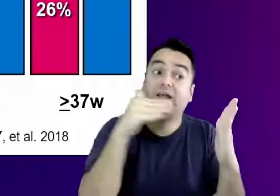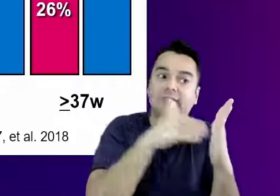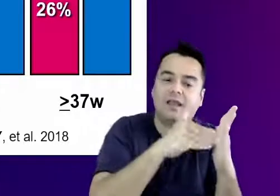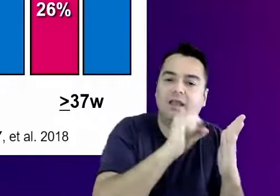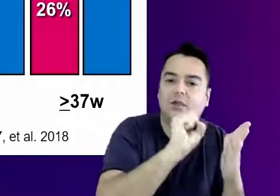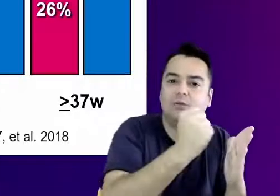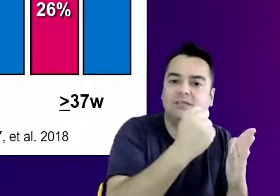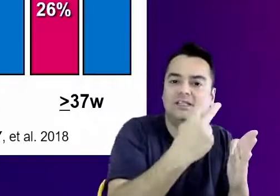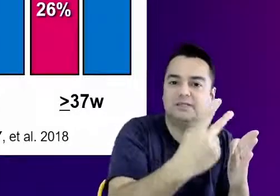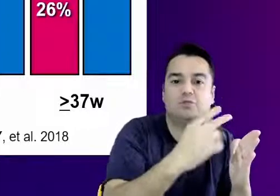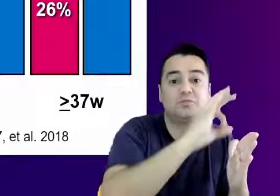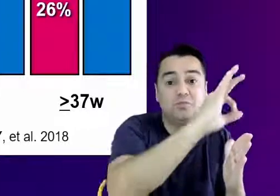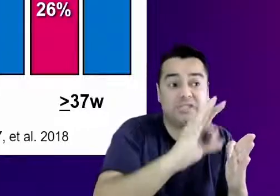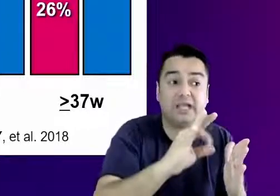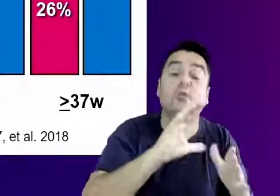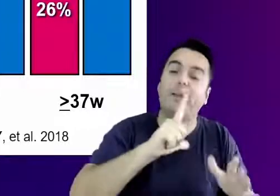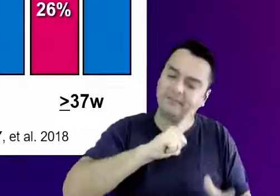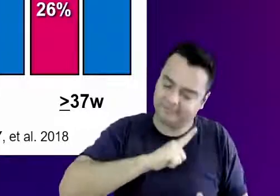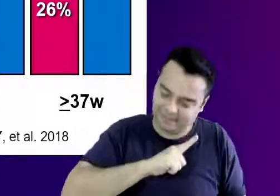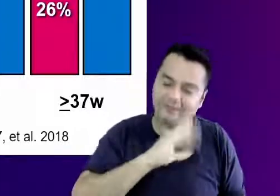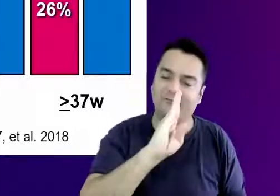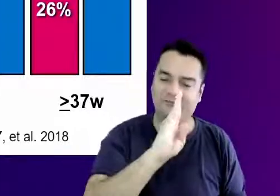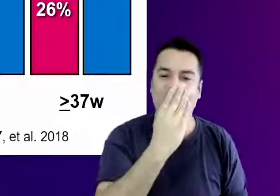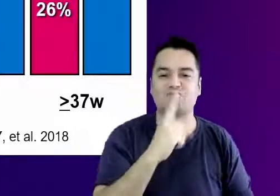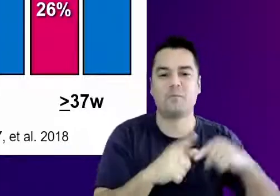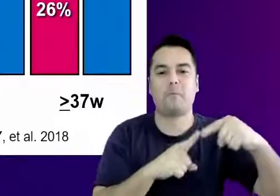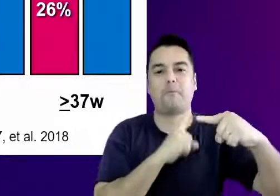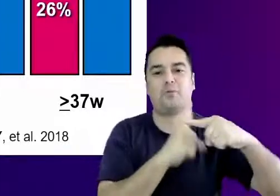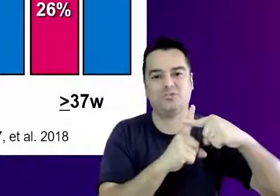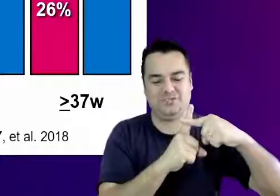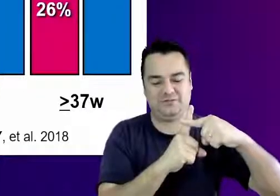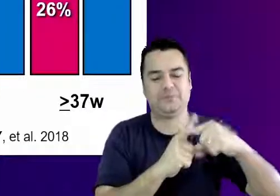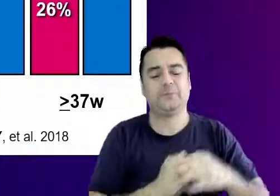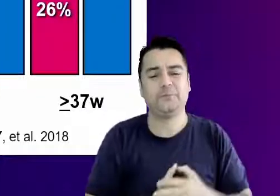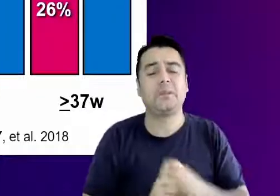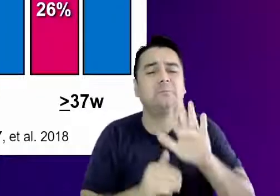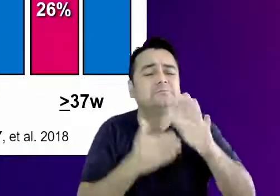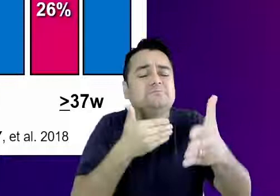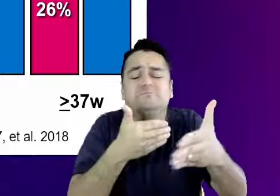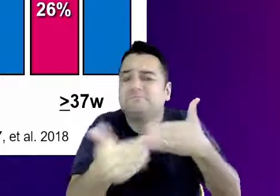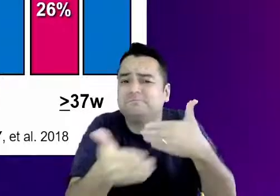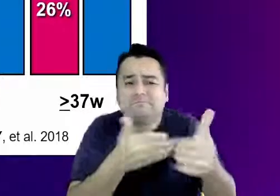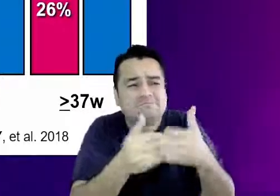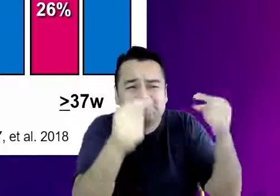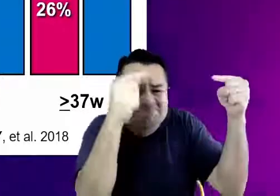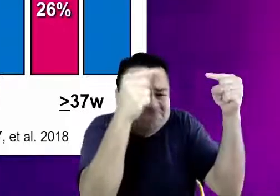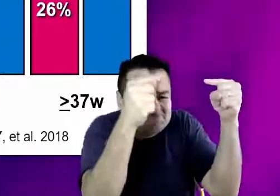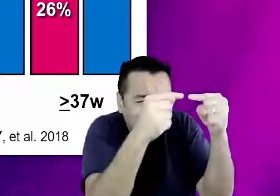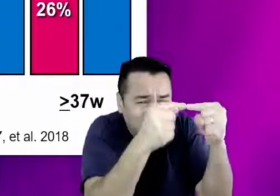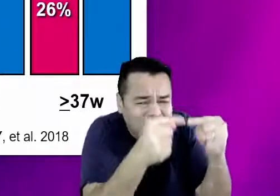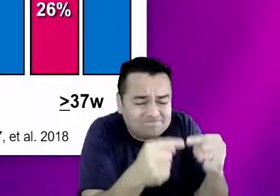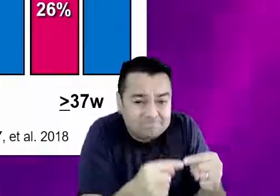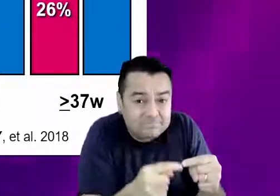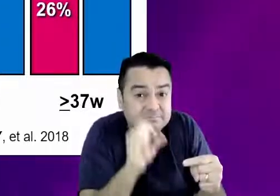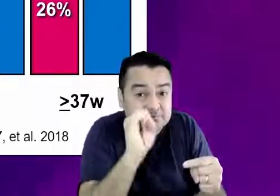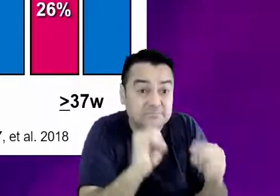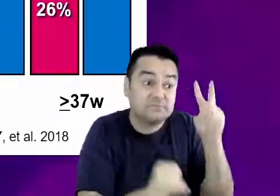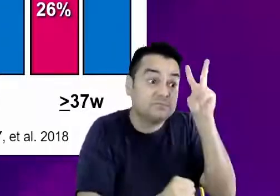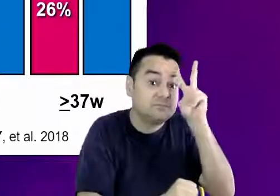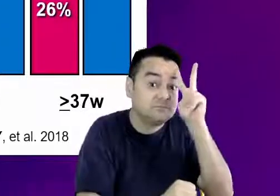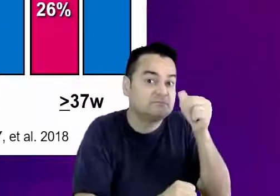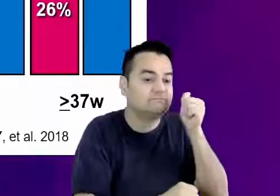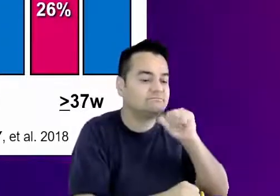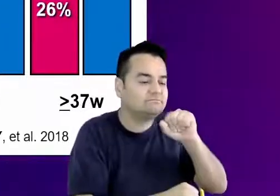positivo. Mas é super importante notar que não interessa a combinação que eu faça. Se eu combinar a história materna